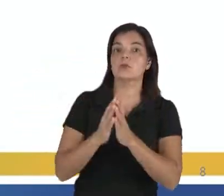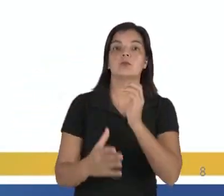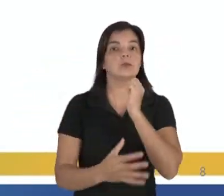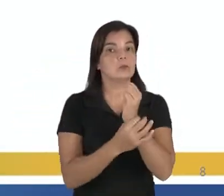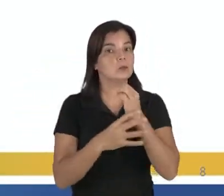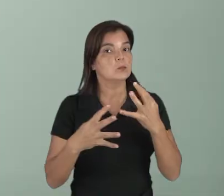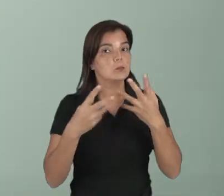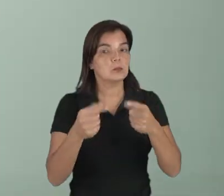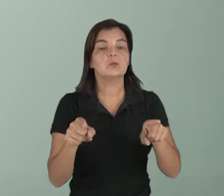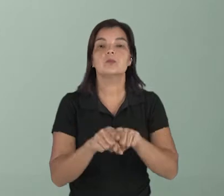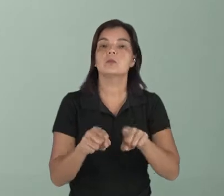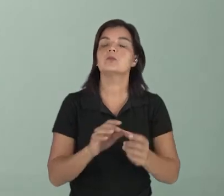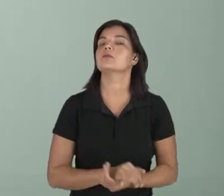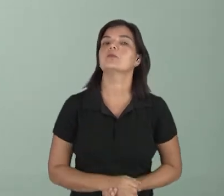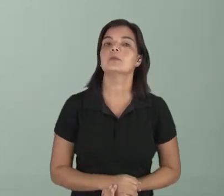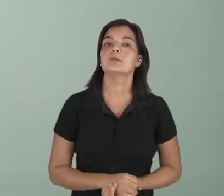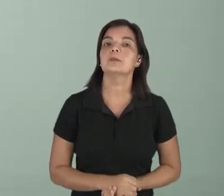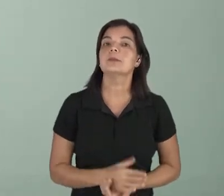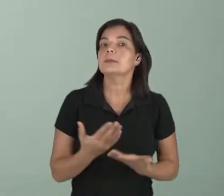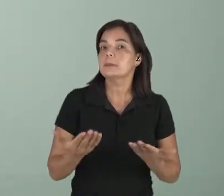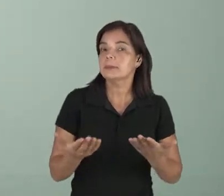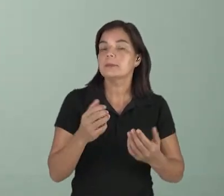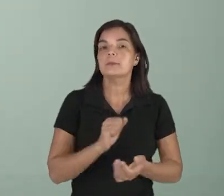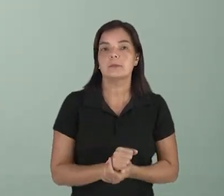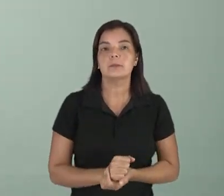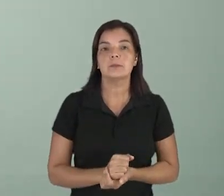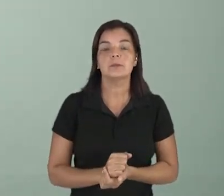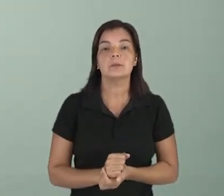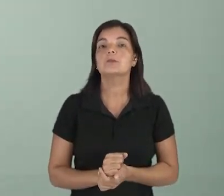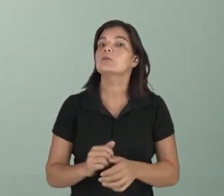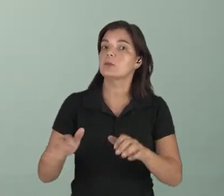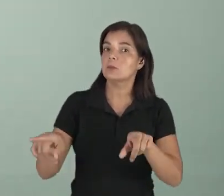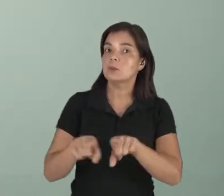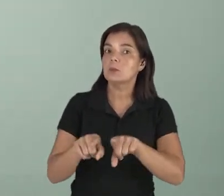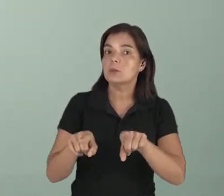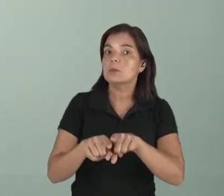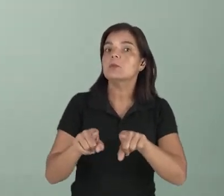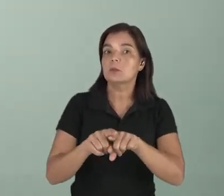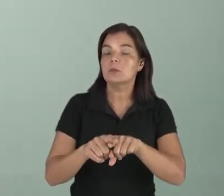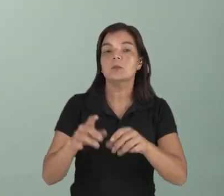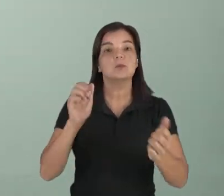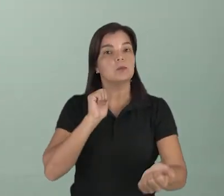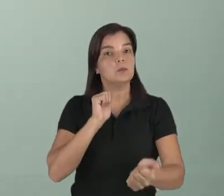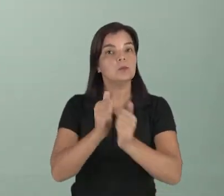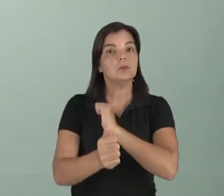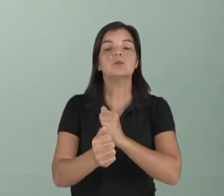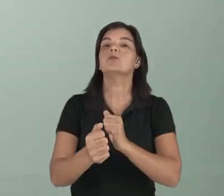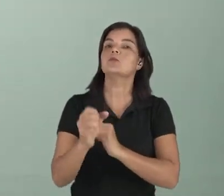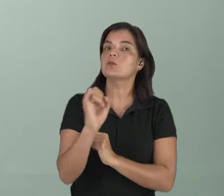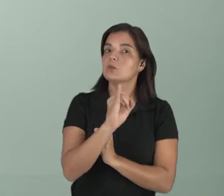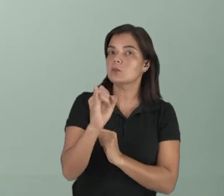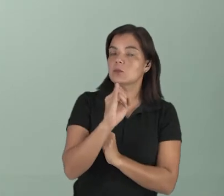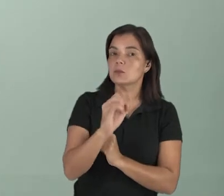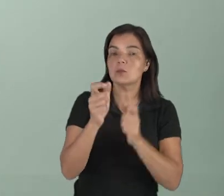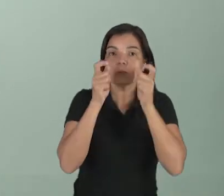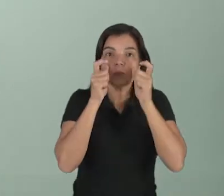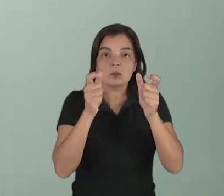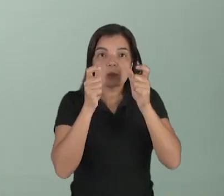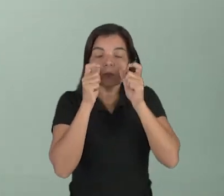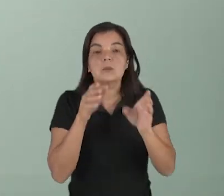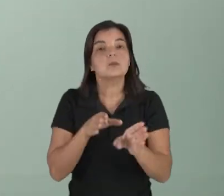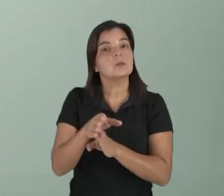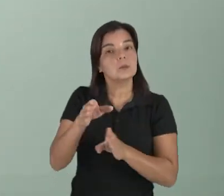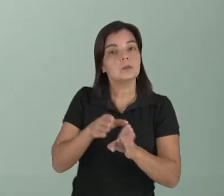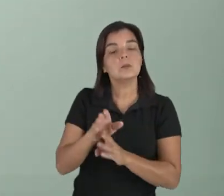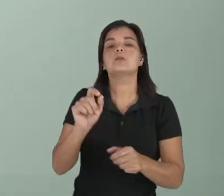todos. Como eu falei para vocês, né? Esses esportes, ele tem os seus instrutores para eles ficarem te alertando o que